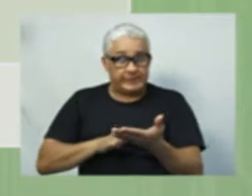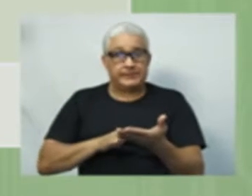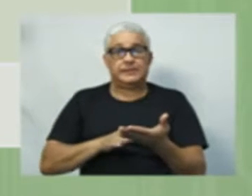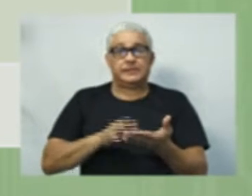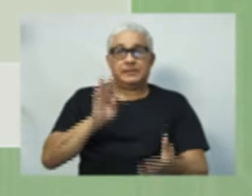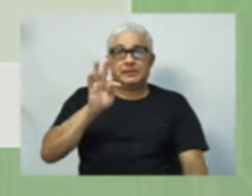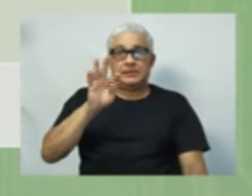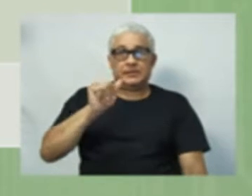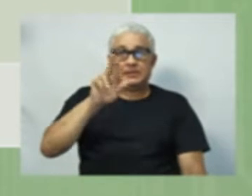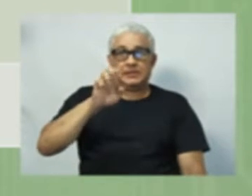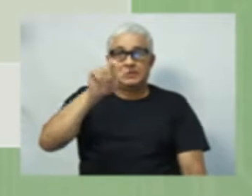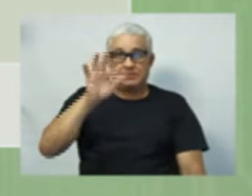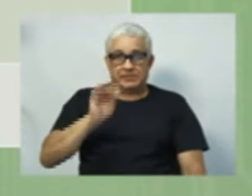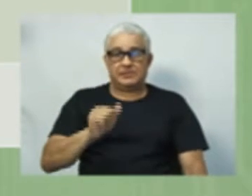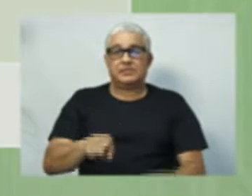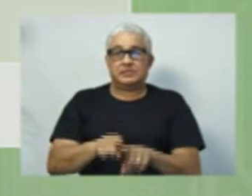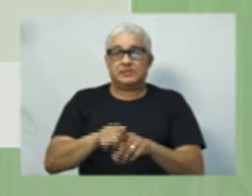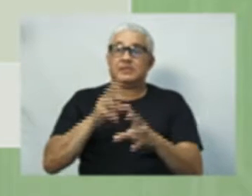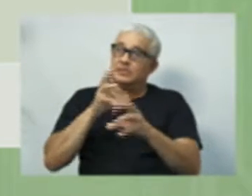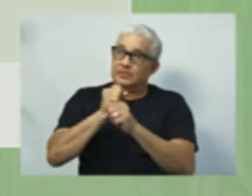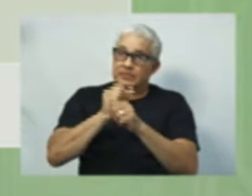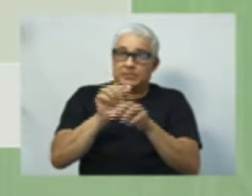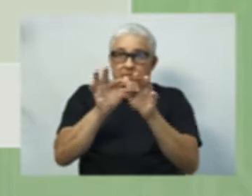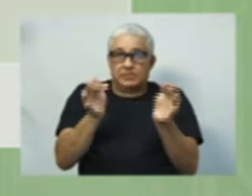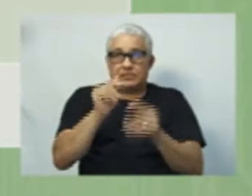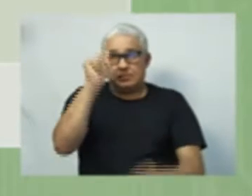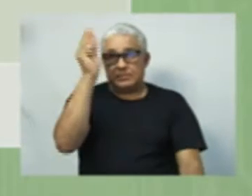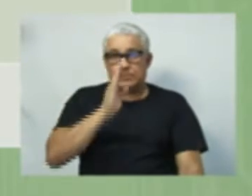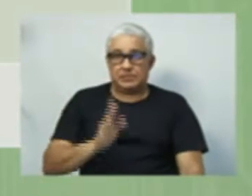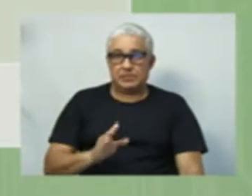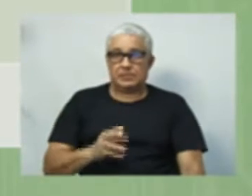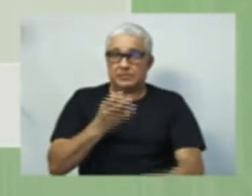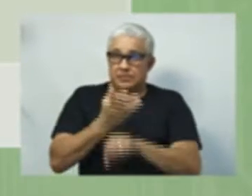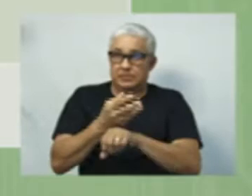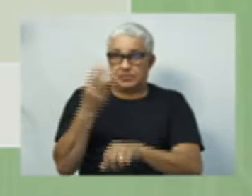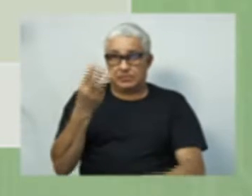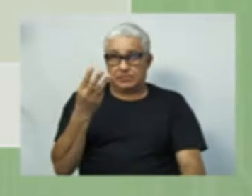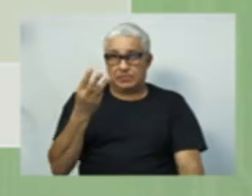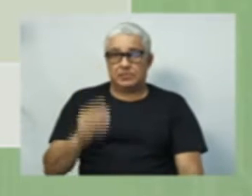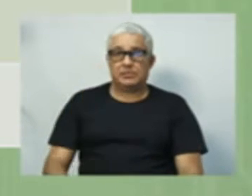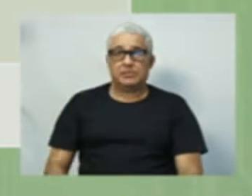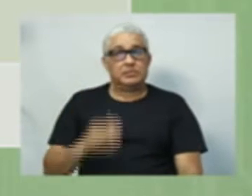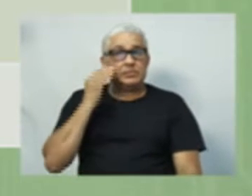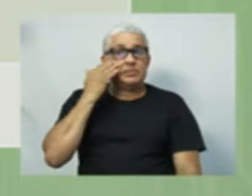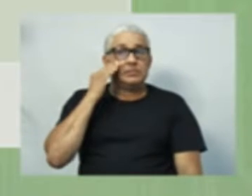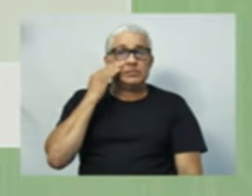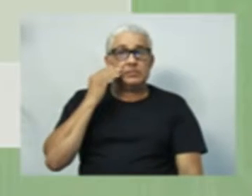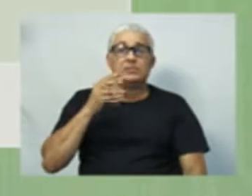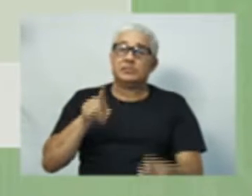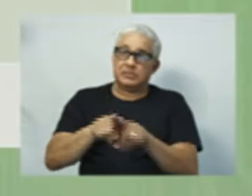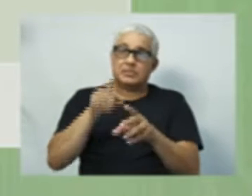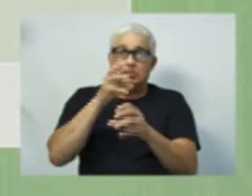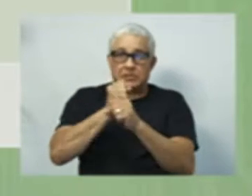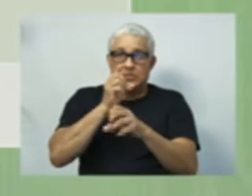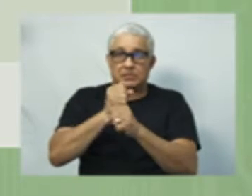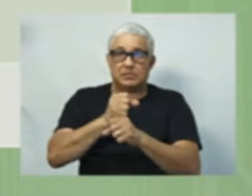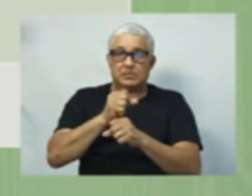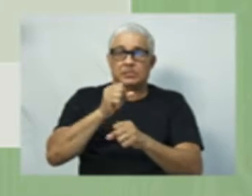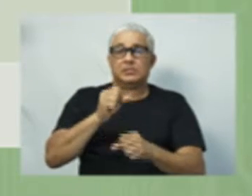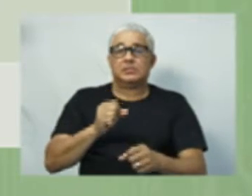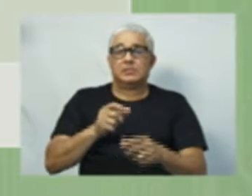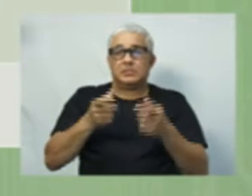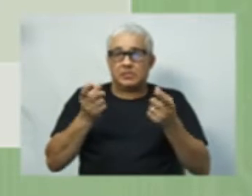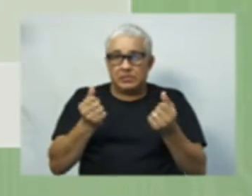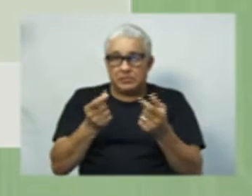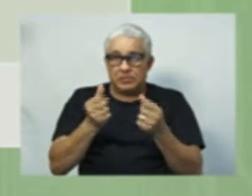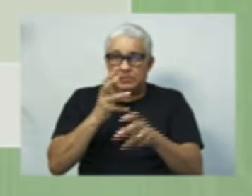tarefa, cálculo do Simples Nacional. Na aula 3 do 11, entender e calcular os tributos pelo regime